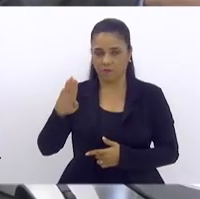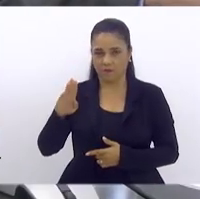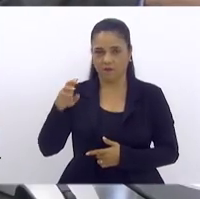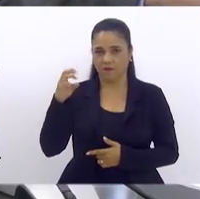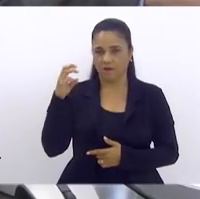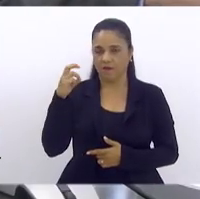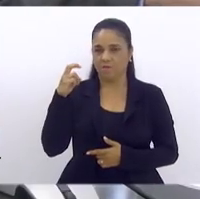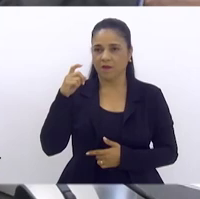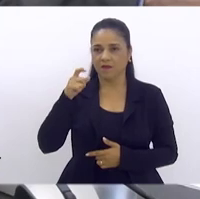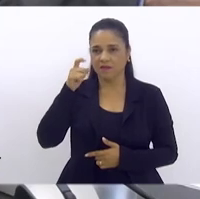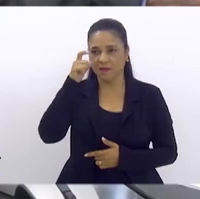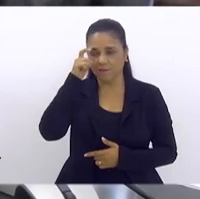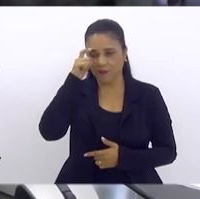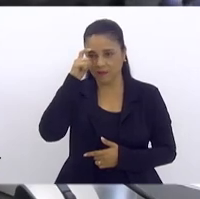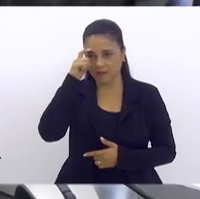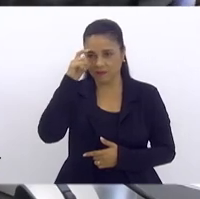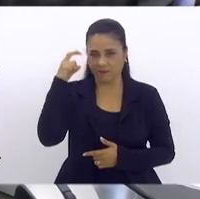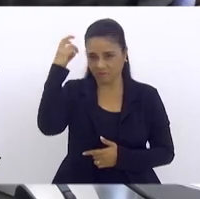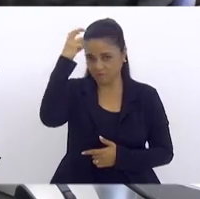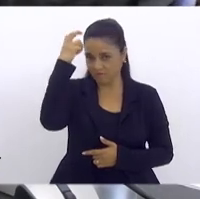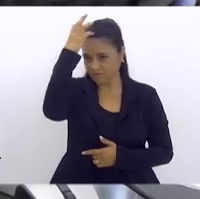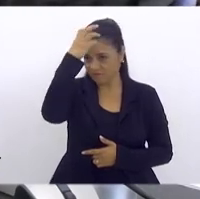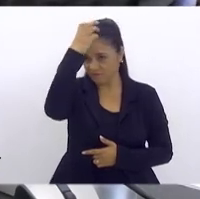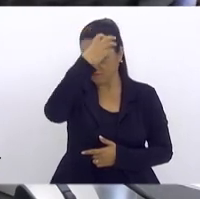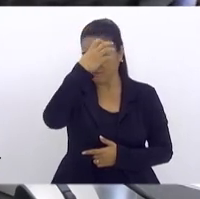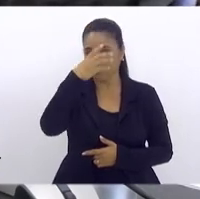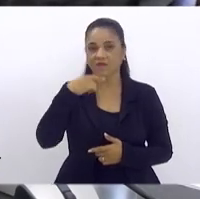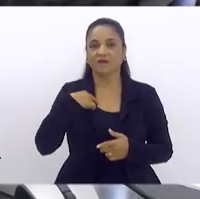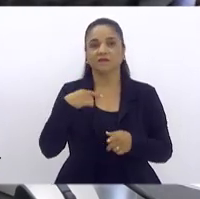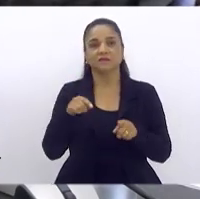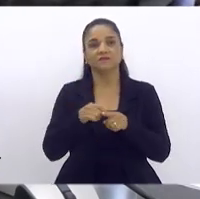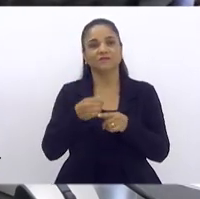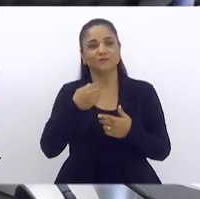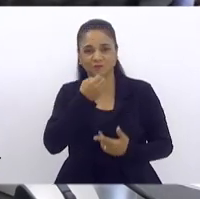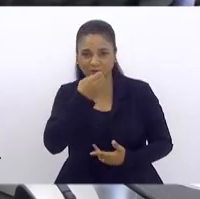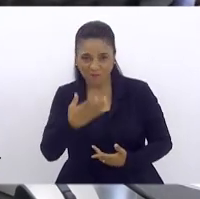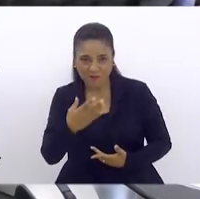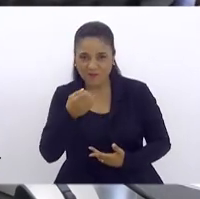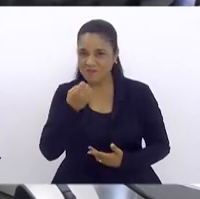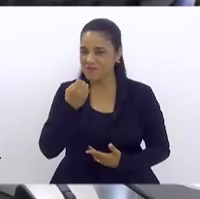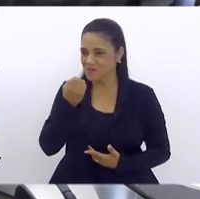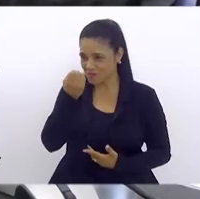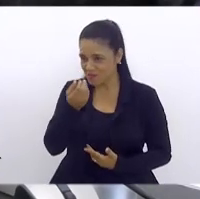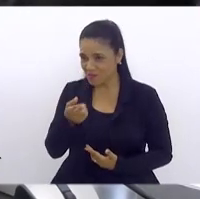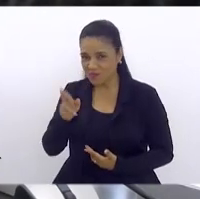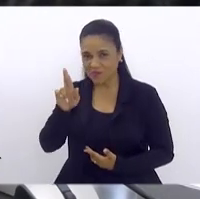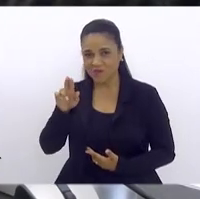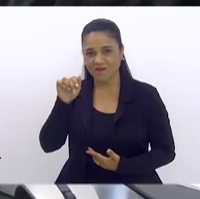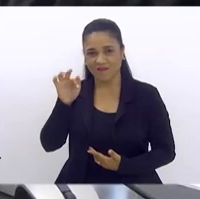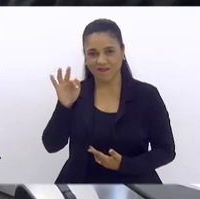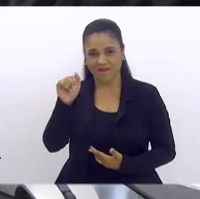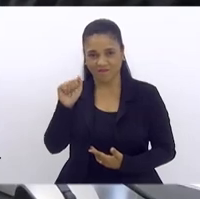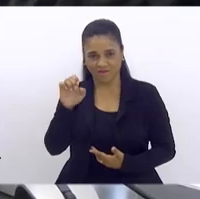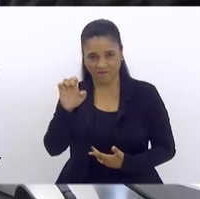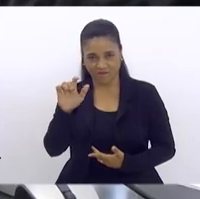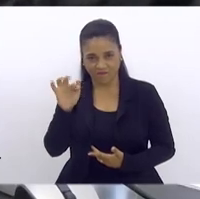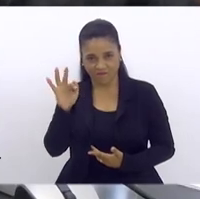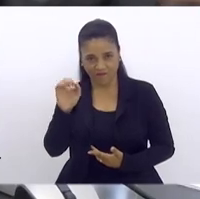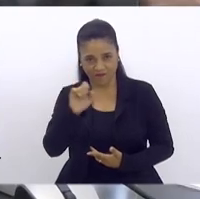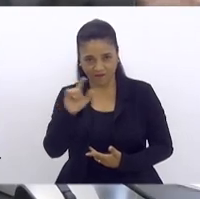da startup Direito Ágil. Lembrando aqui que esse. Como vai, doutor Rafael? Tudo Prazer, bem? tudo bem? Esse aplicativo